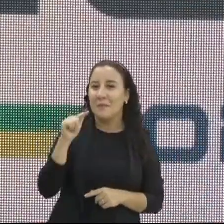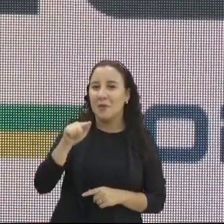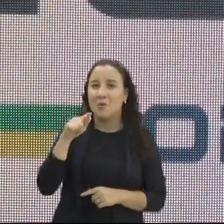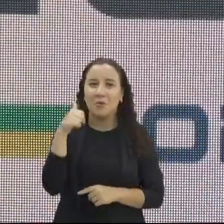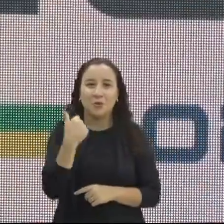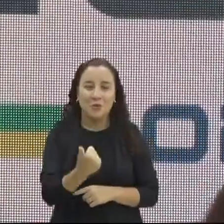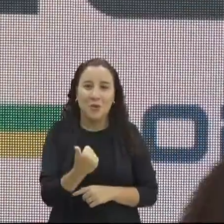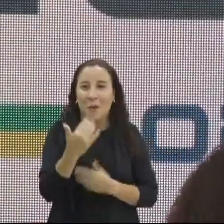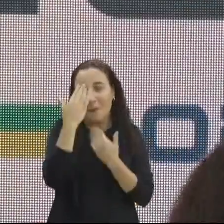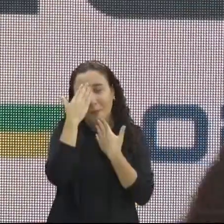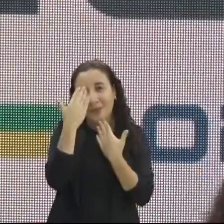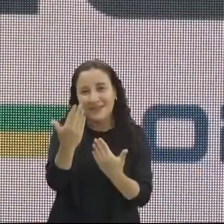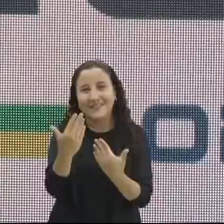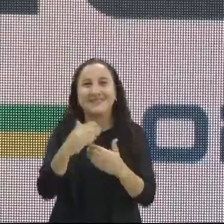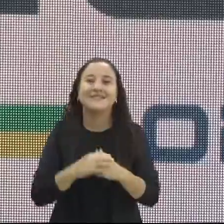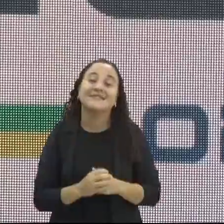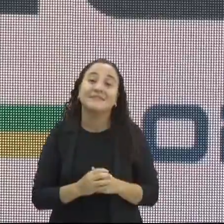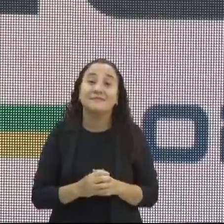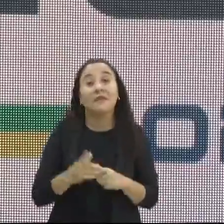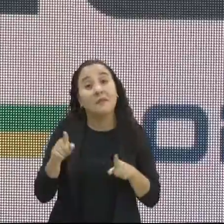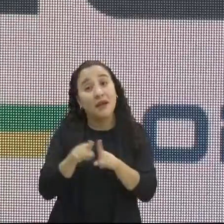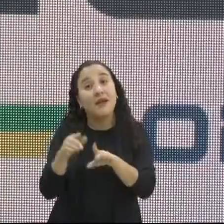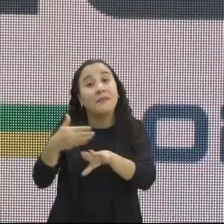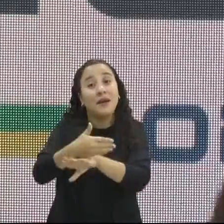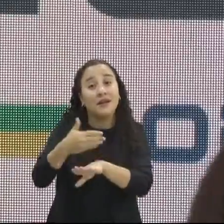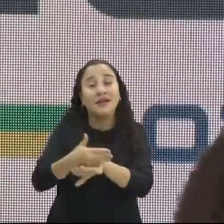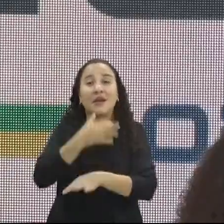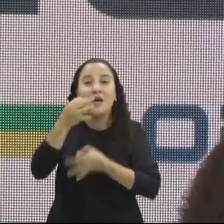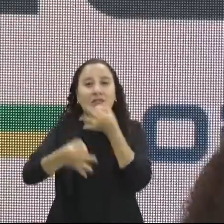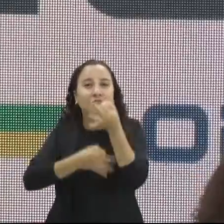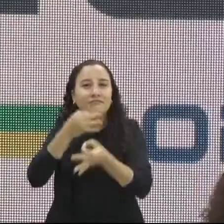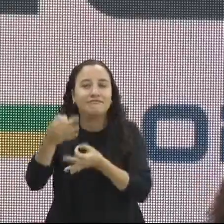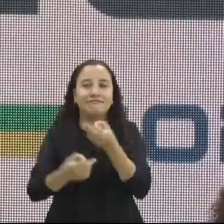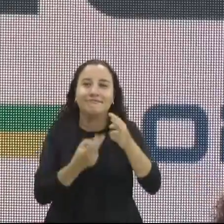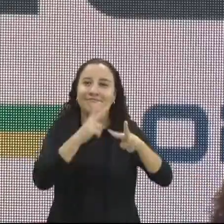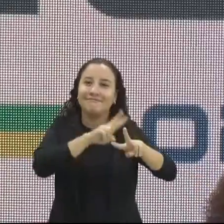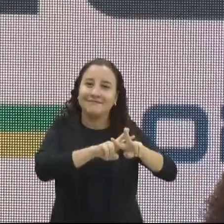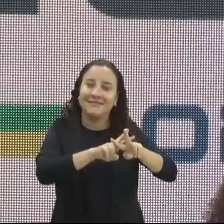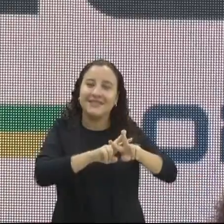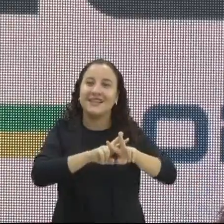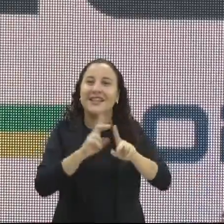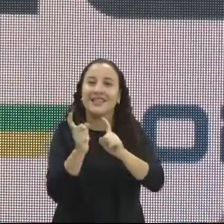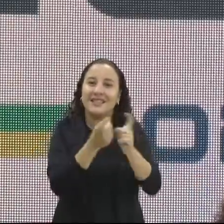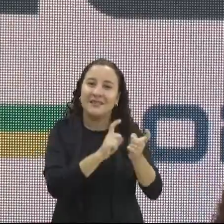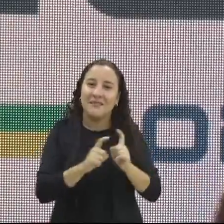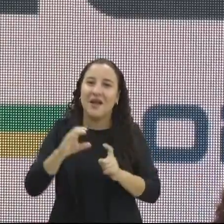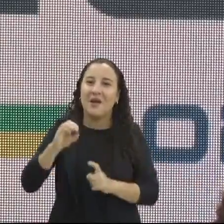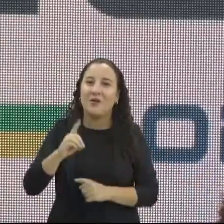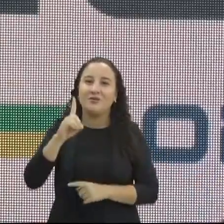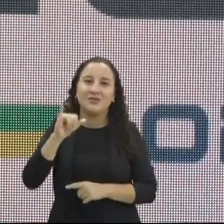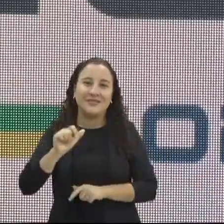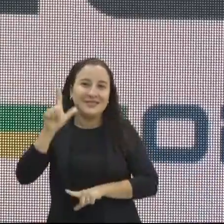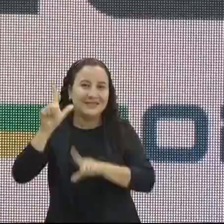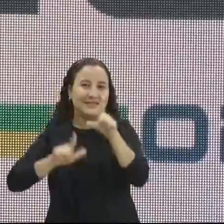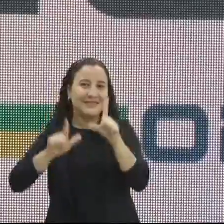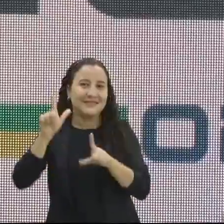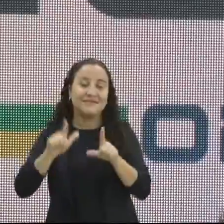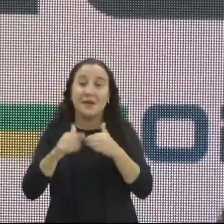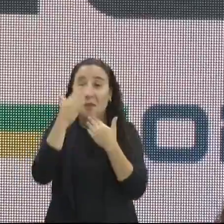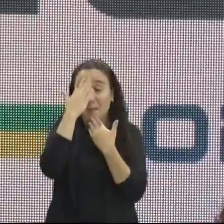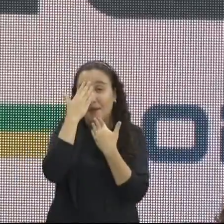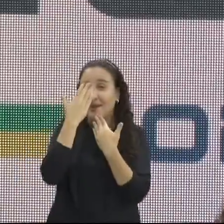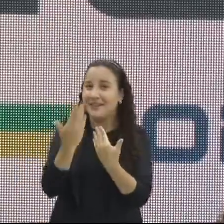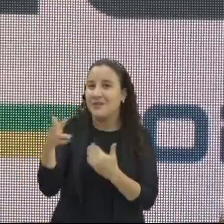sua audiência. Participe também do nosso debate. Dê a sua opinião através da hashtag DebateNaAldiaTV. Muito obrigado a você que já